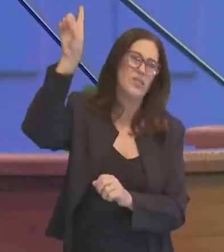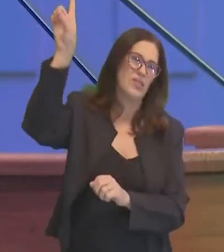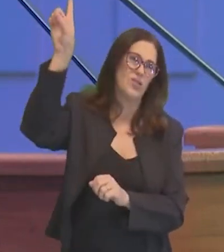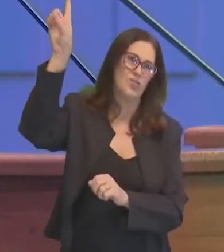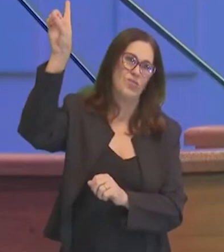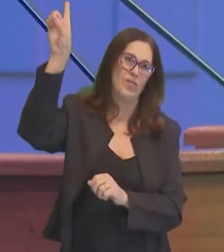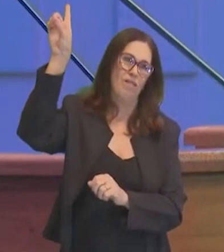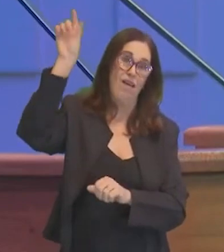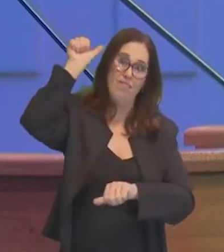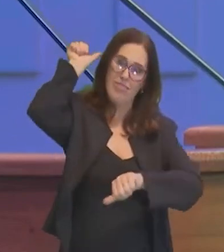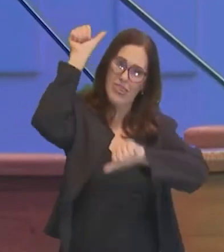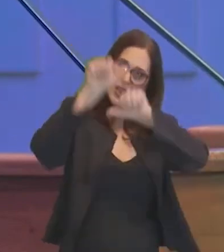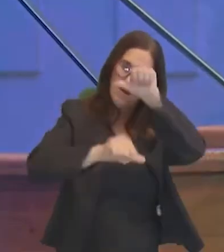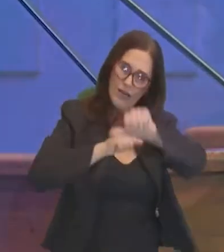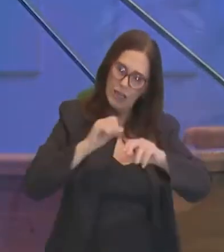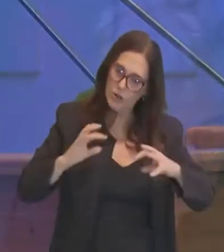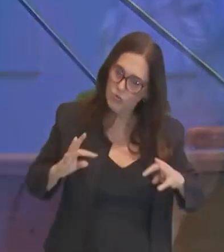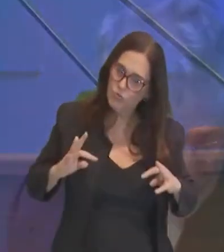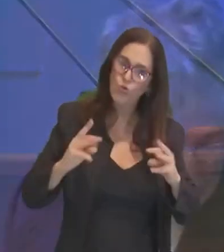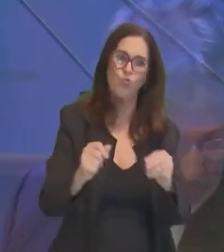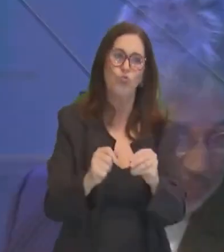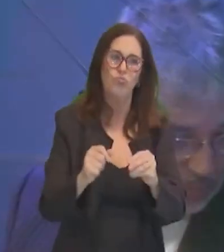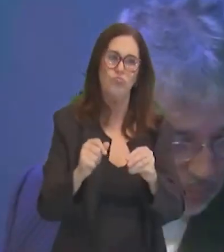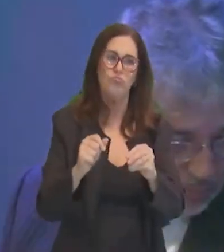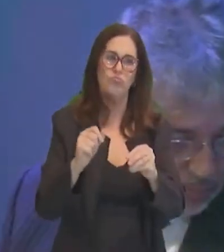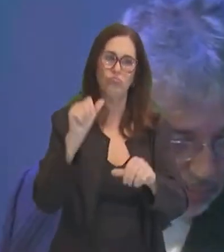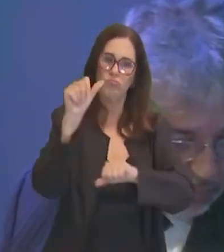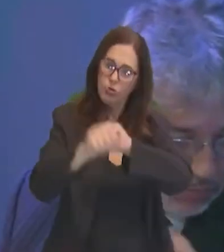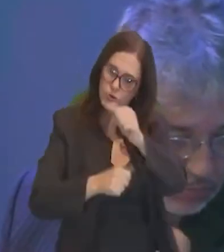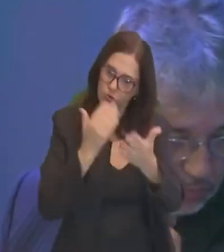que transforma por completo.